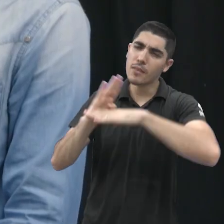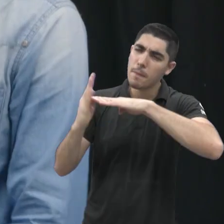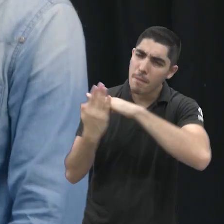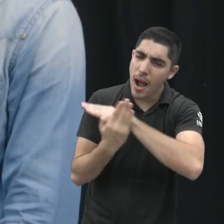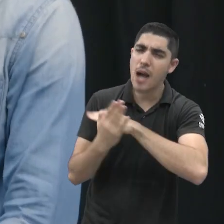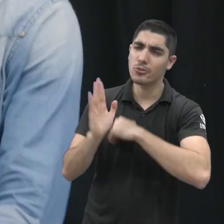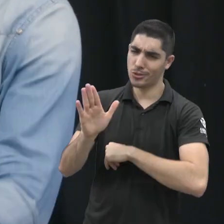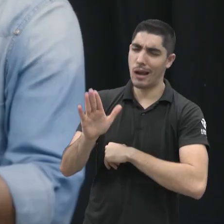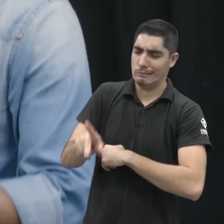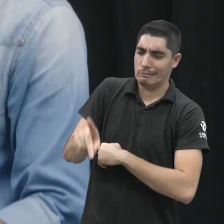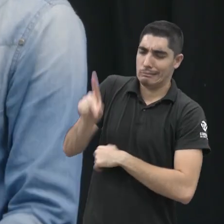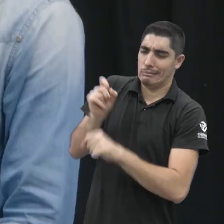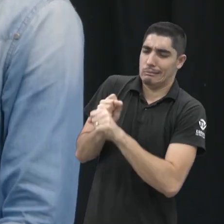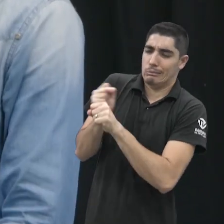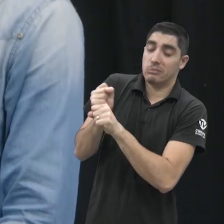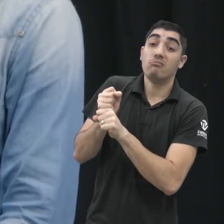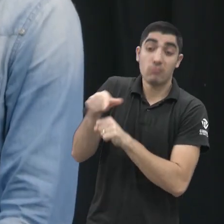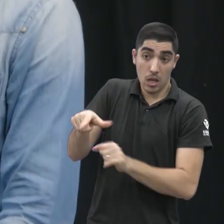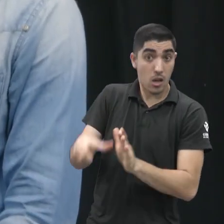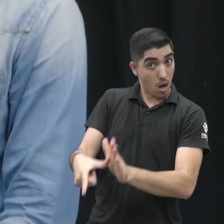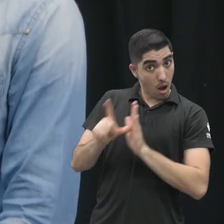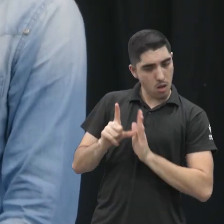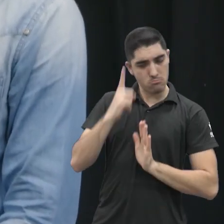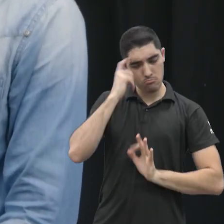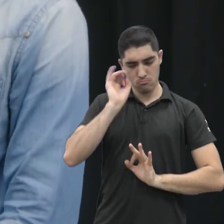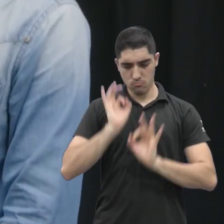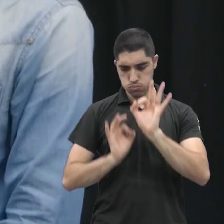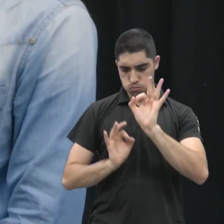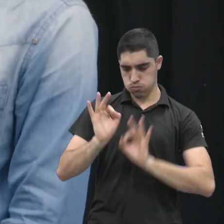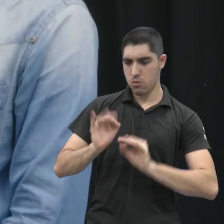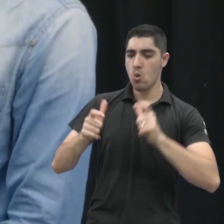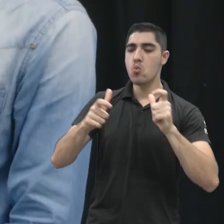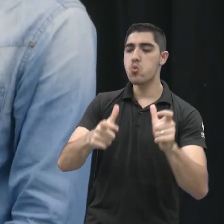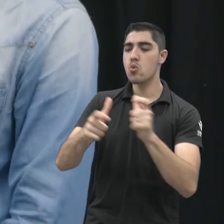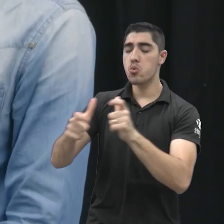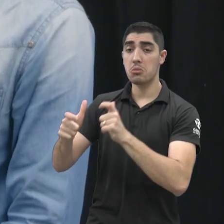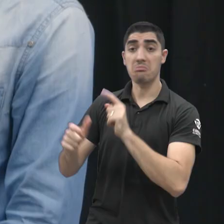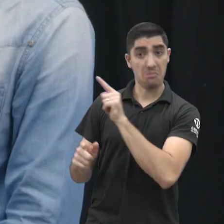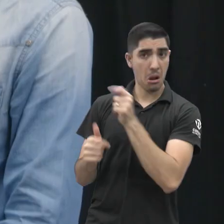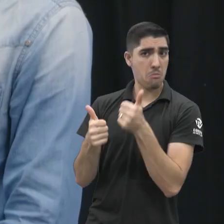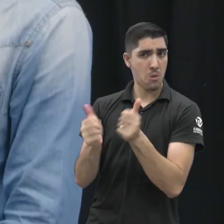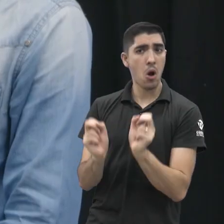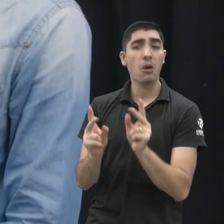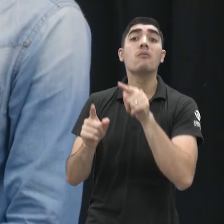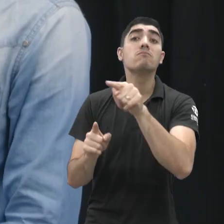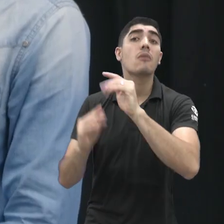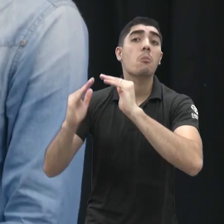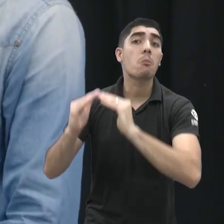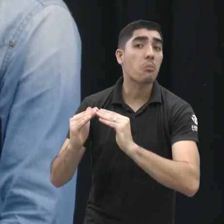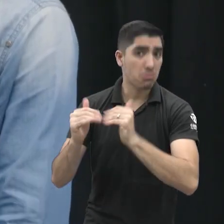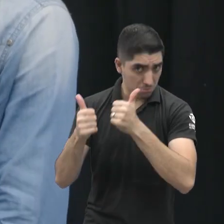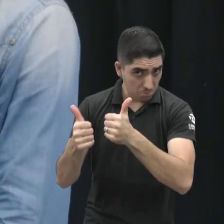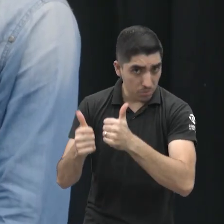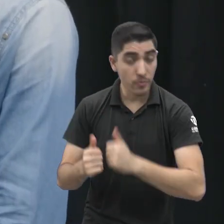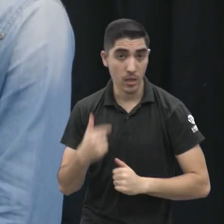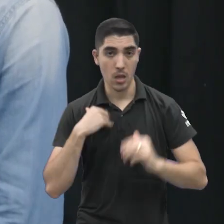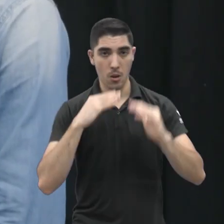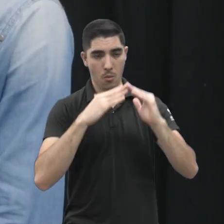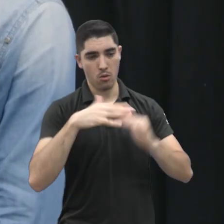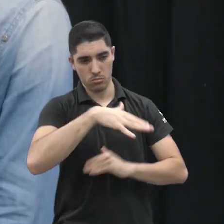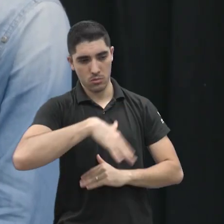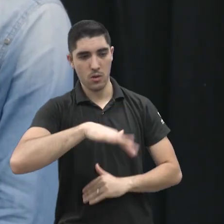antigo e tal, que teve um planejamento, né? Então, por lá tá tudo ok. E na sua região? Eu moro ali no